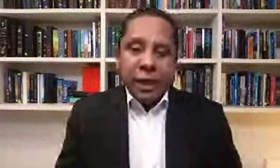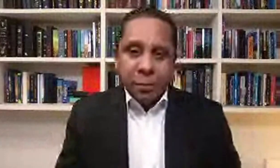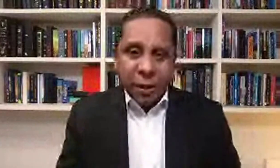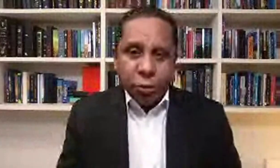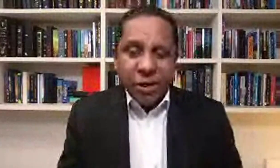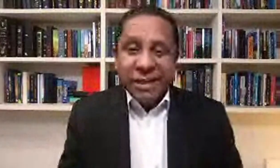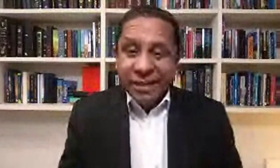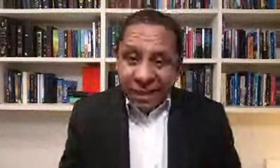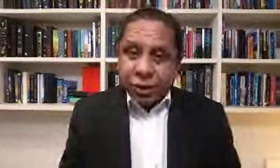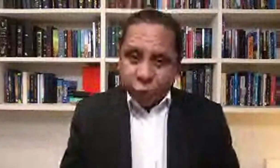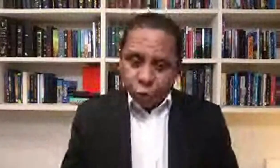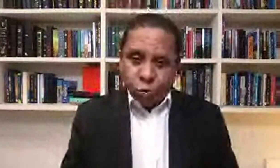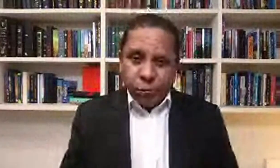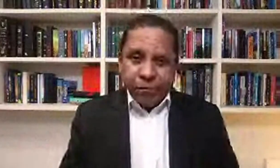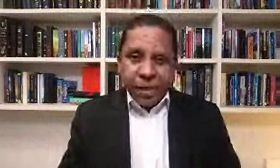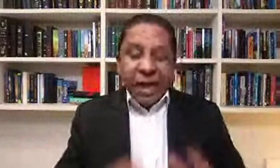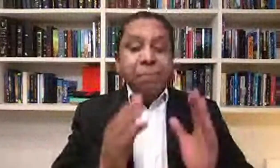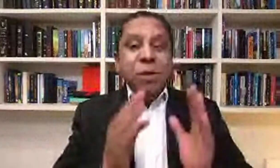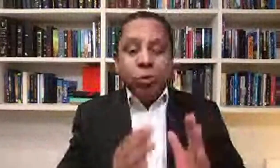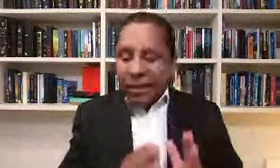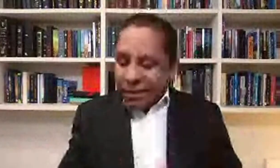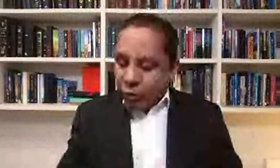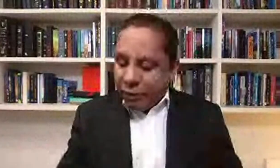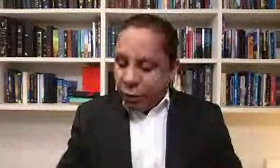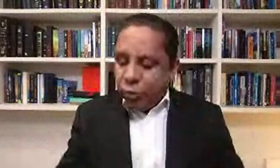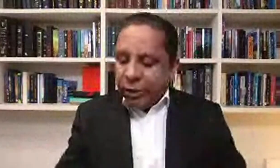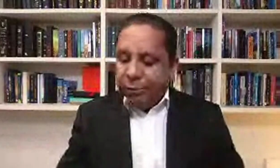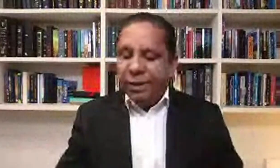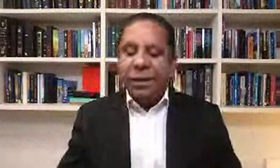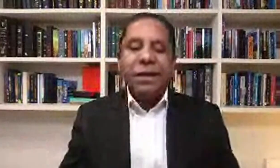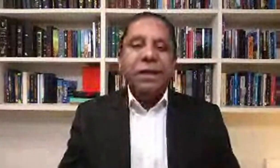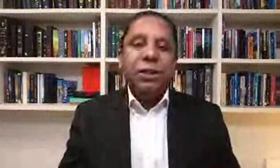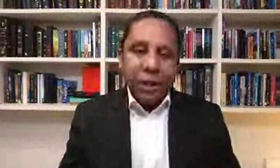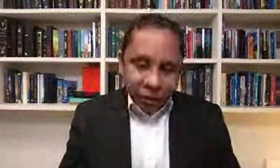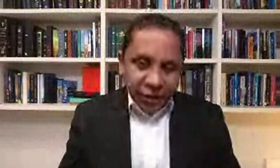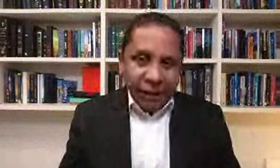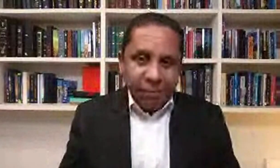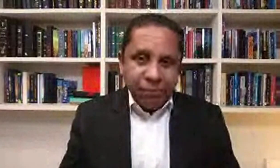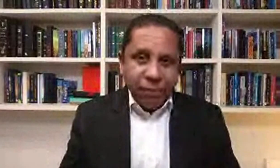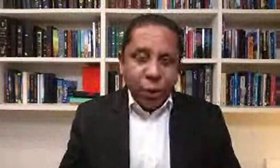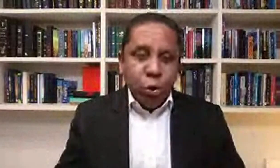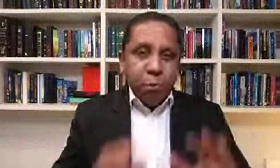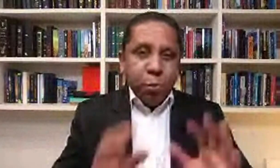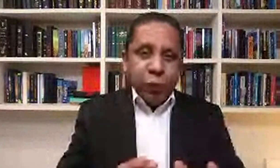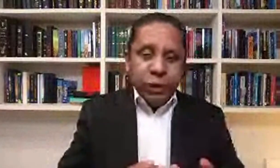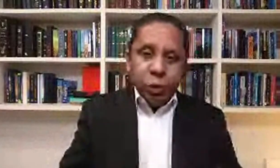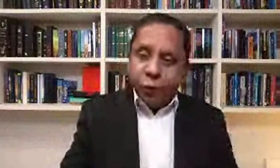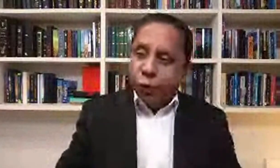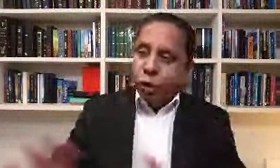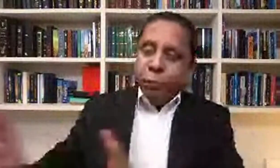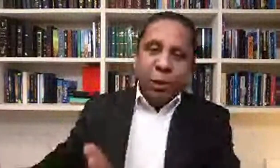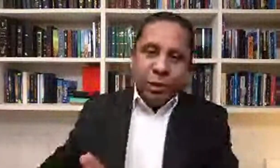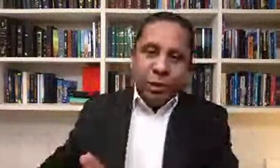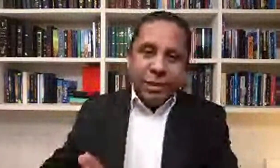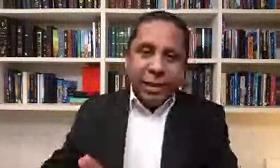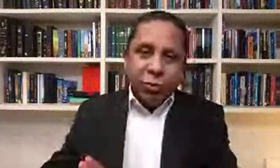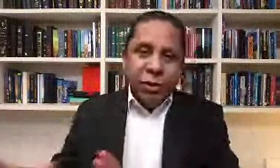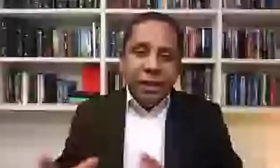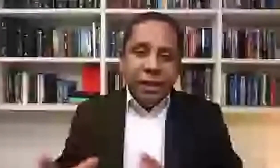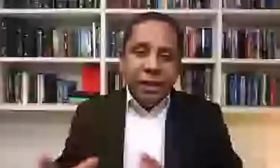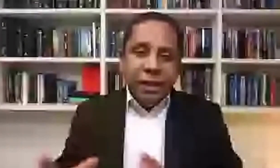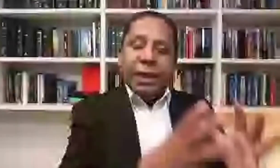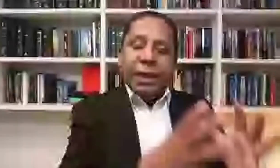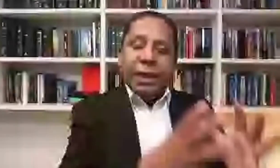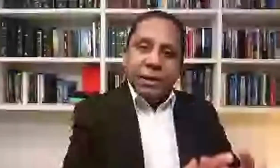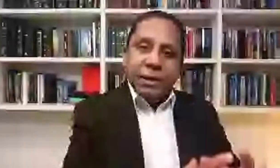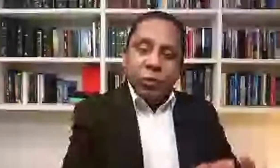a respeito deste assunto. Em 1798 termina Tiatira. O povo de Deus fugiu para o deserto